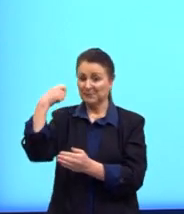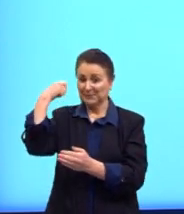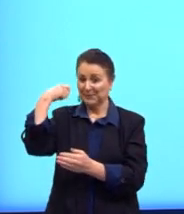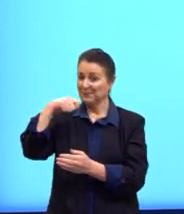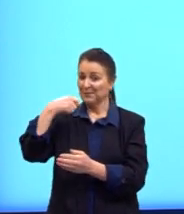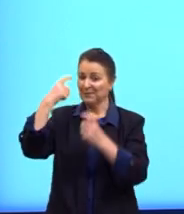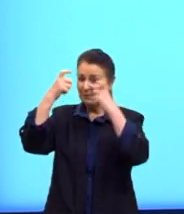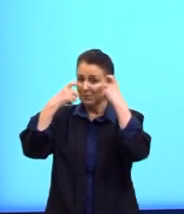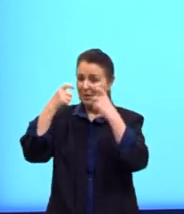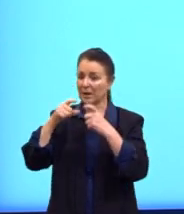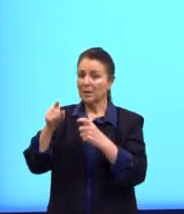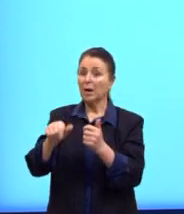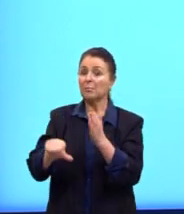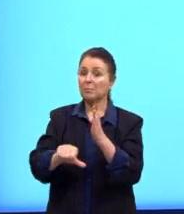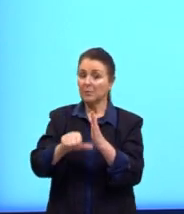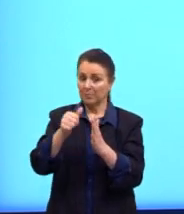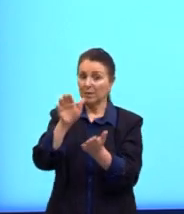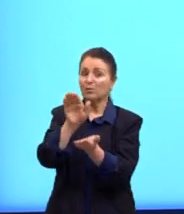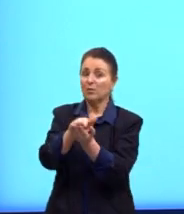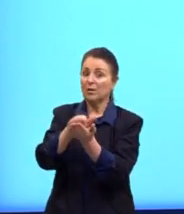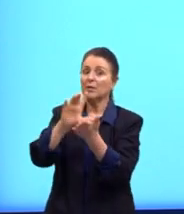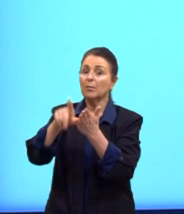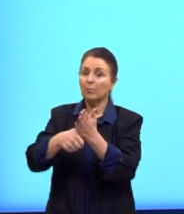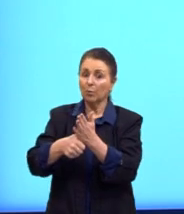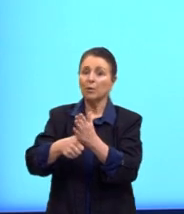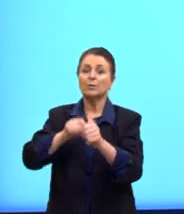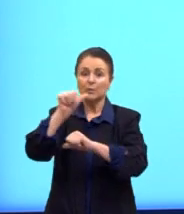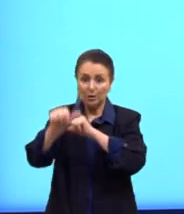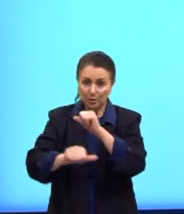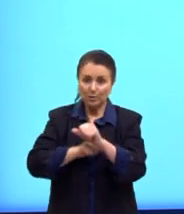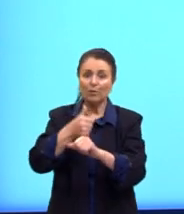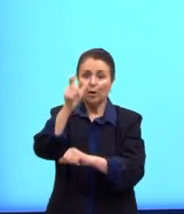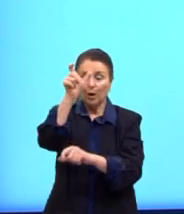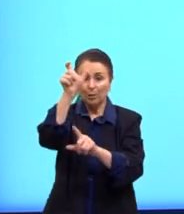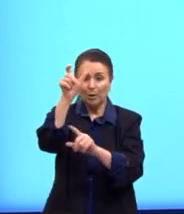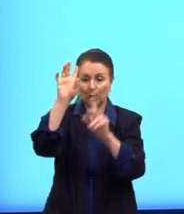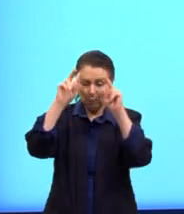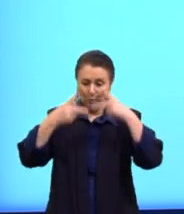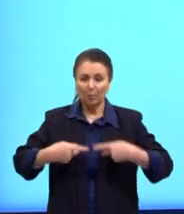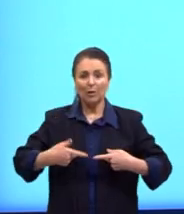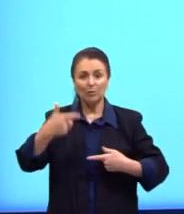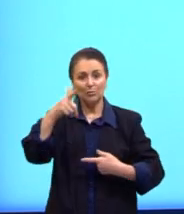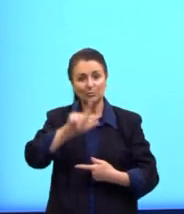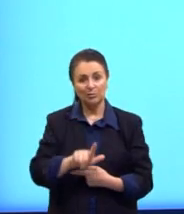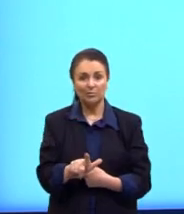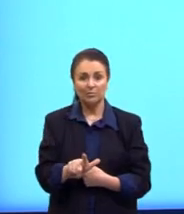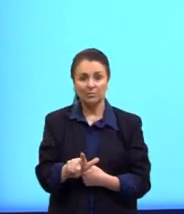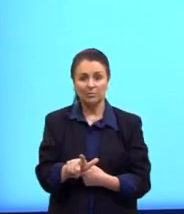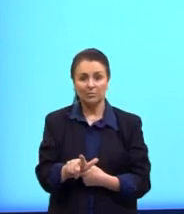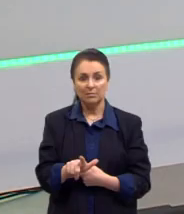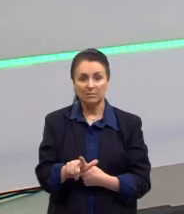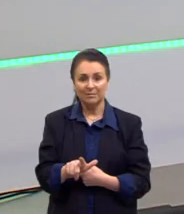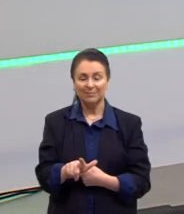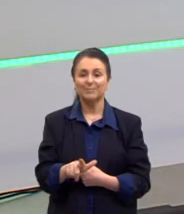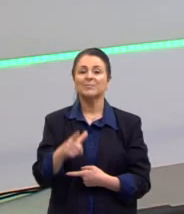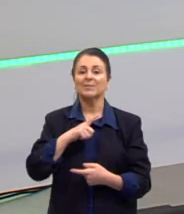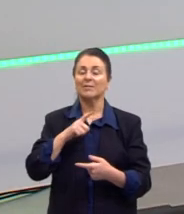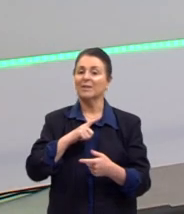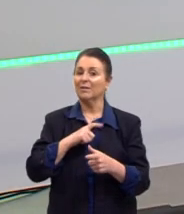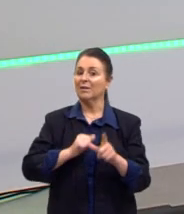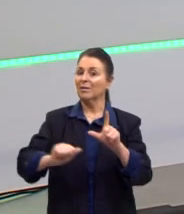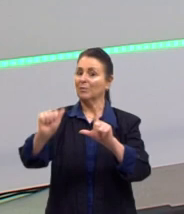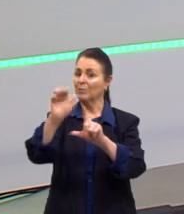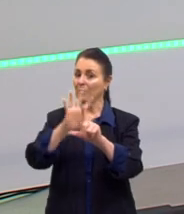na primeira você vira e na segunda você desvira aqui a gente tem né uma